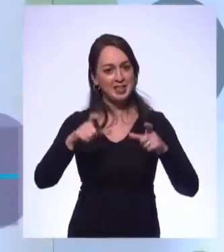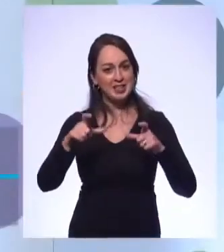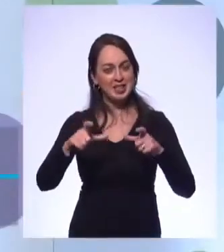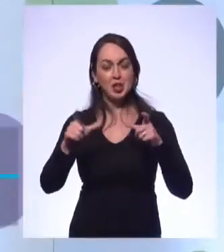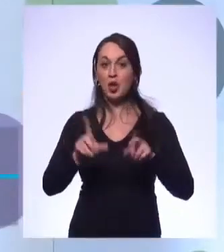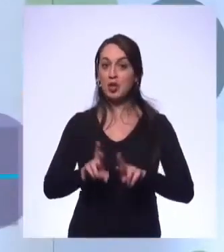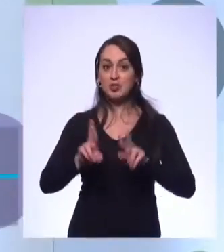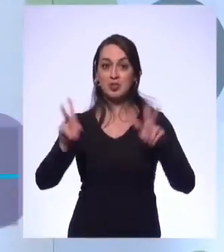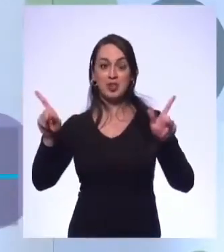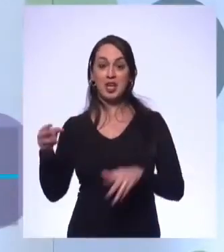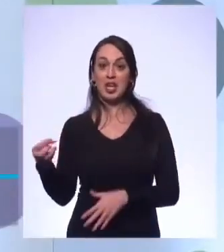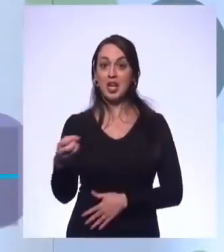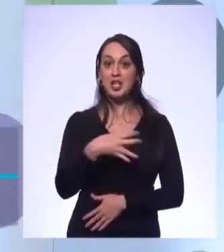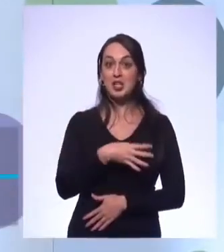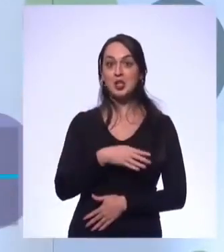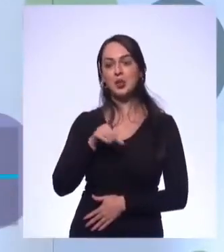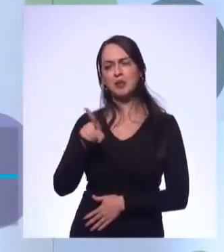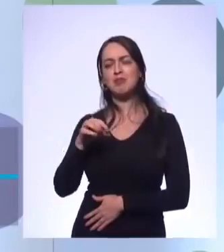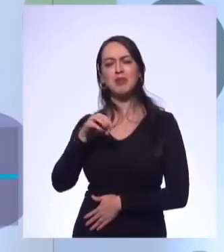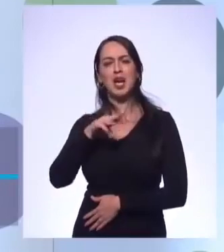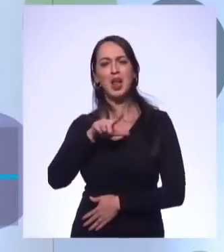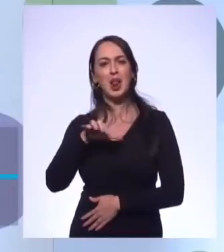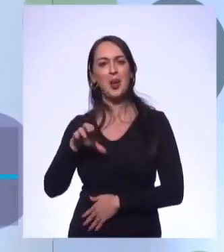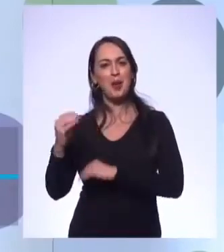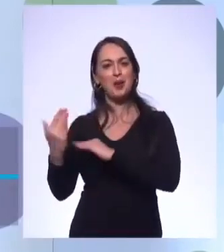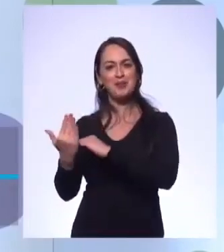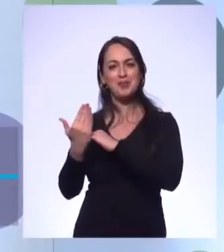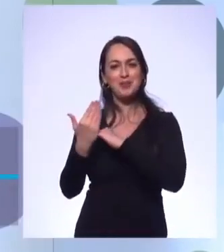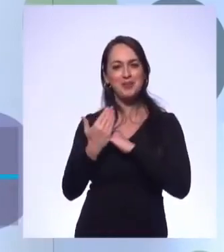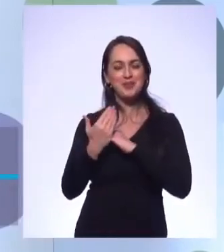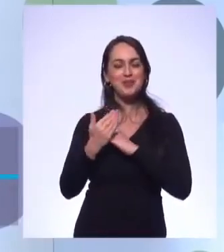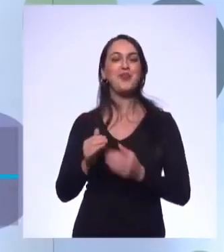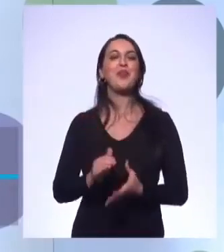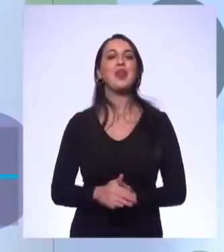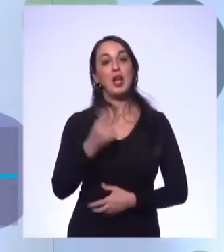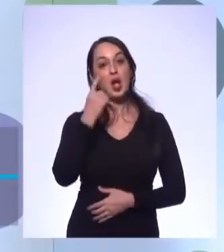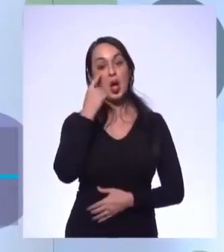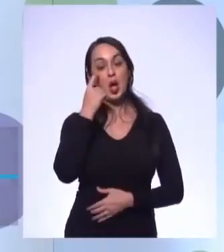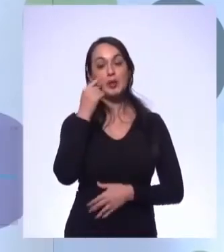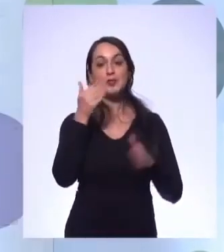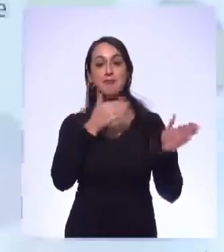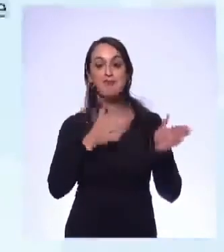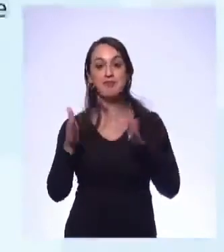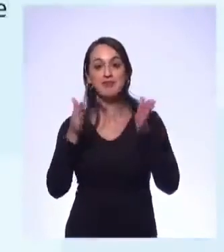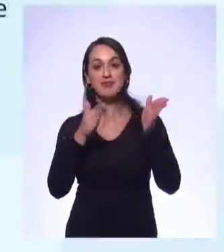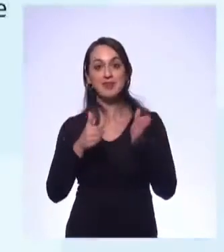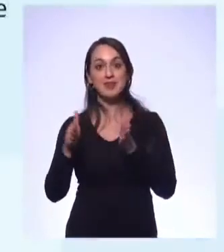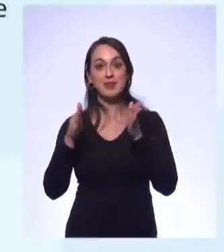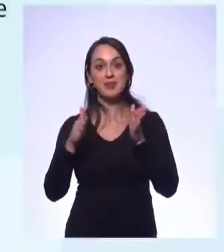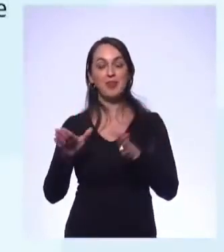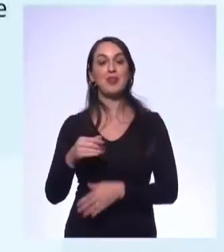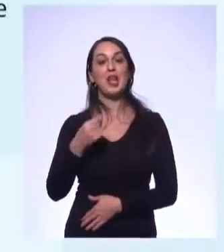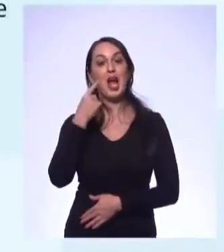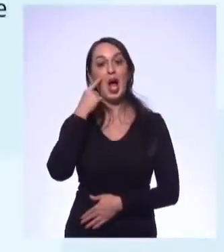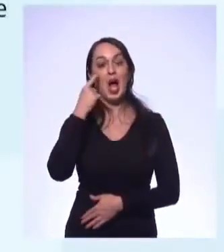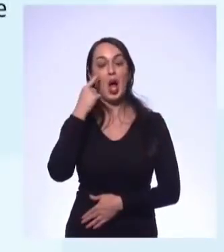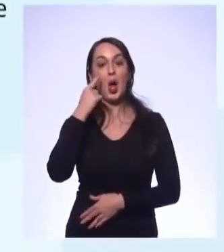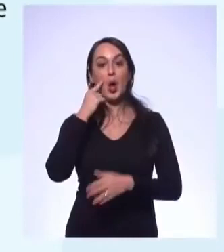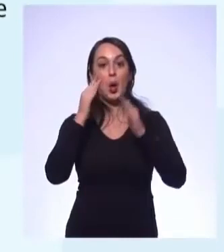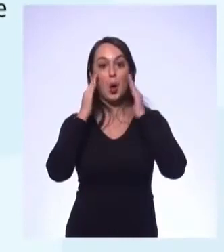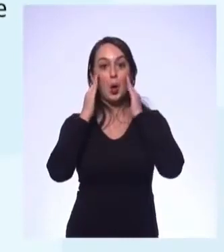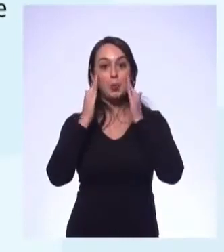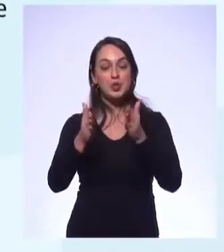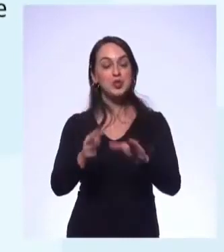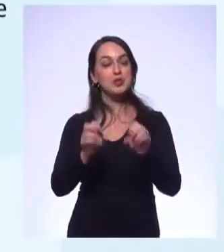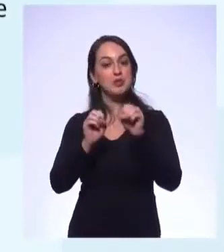tá bom? E o Mauro vai me ajudar, como sempre. Vai passar os slides na tela para vocês, objetivos da aula. Olha, hoje a